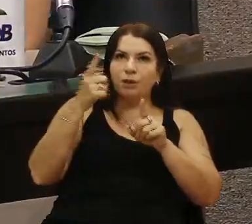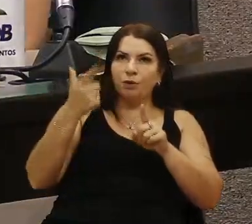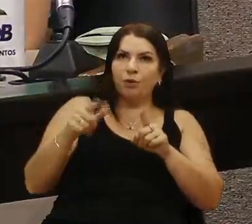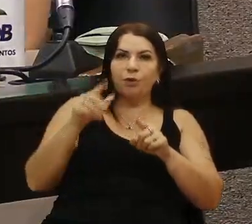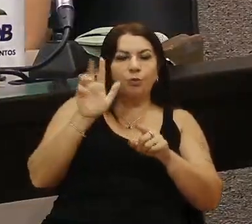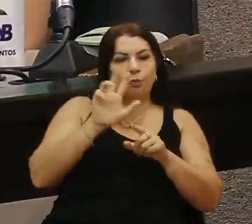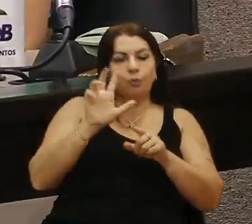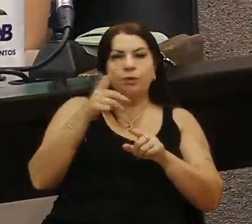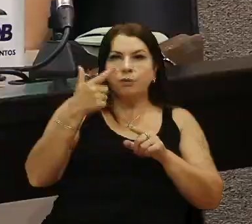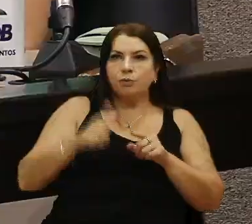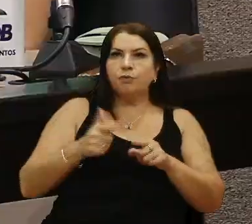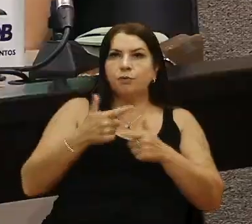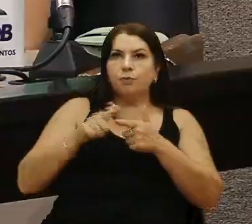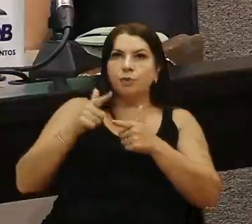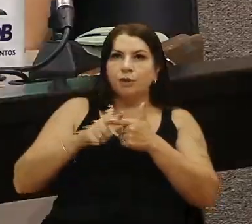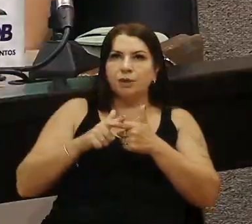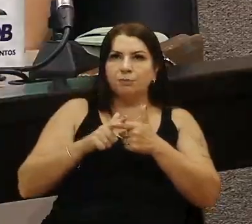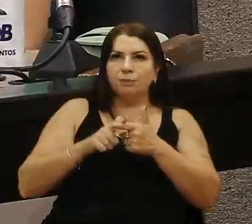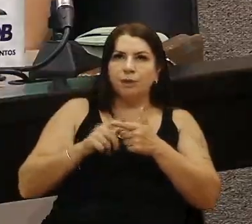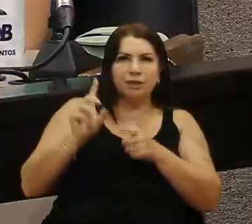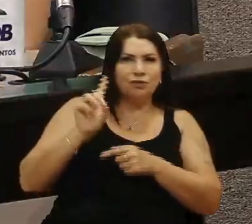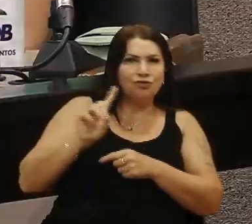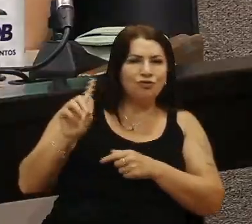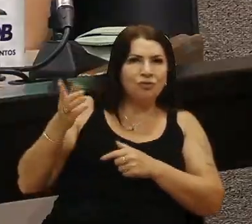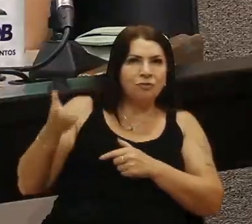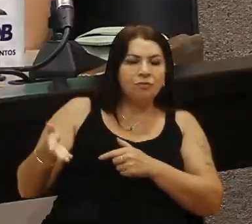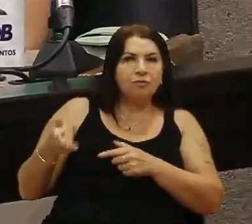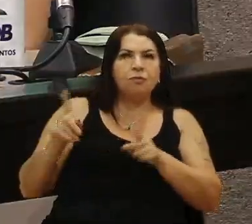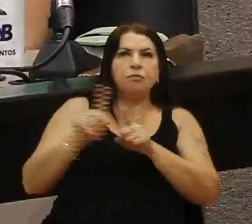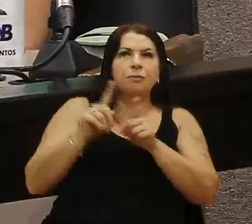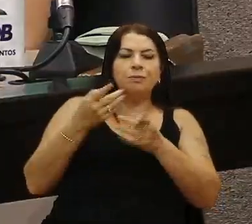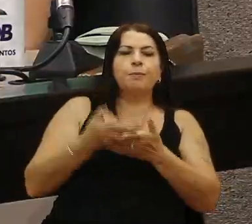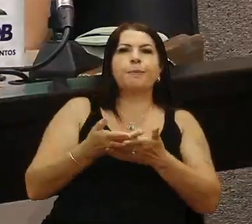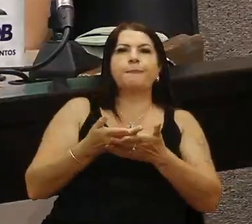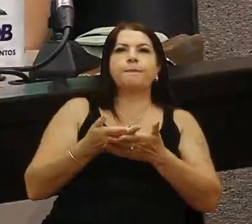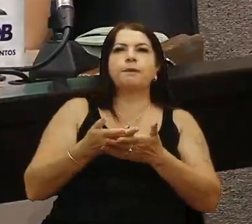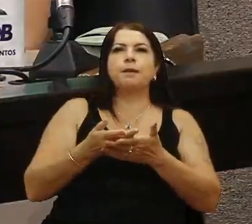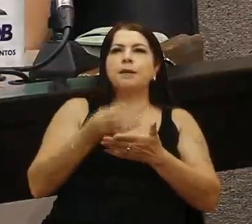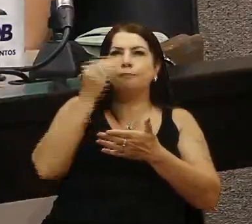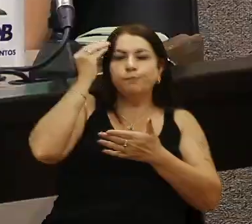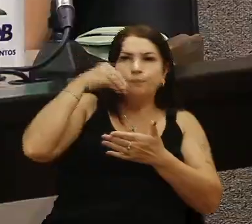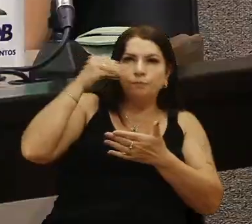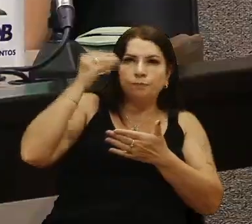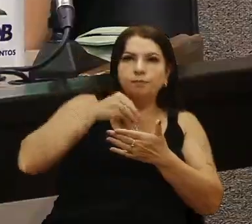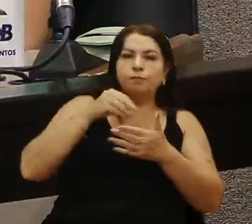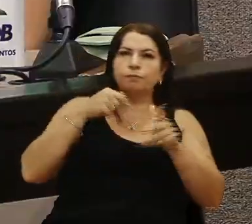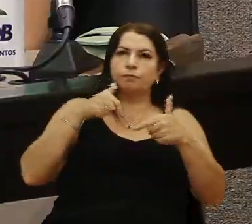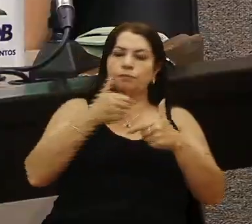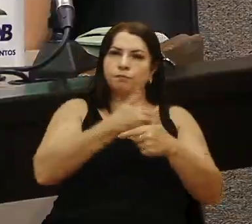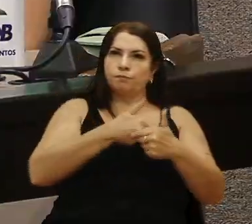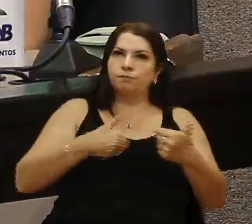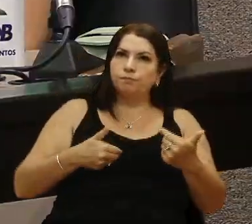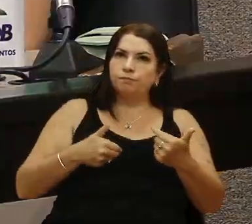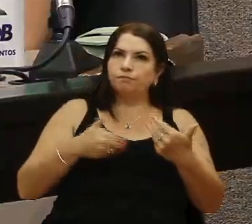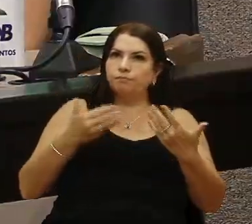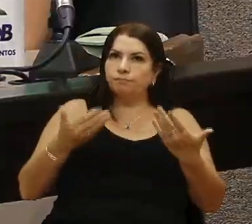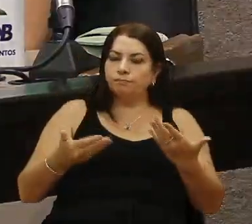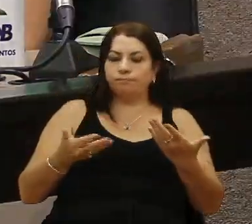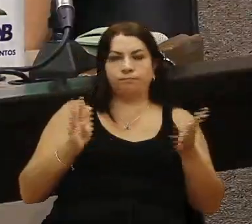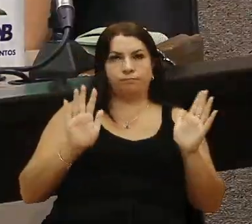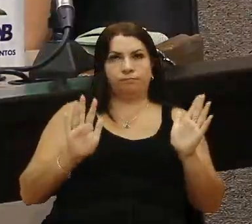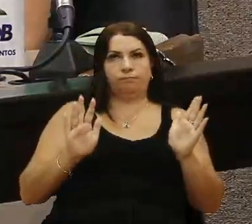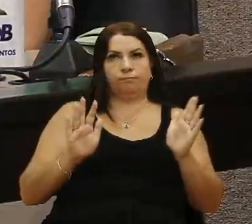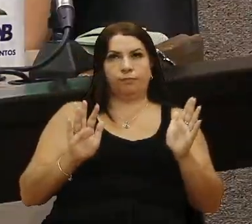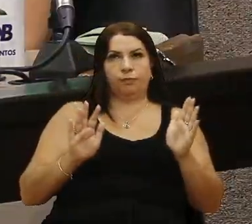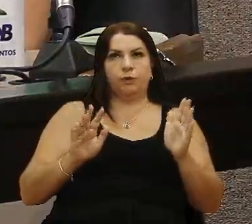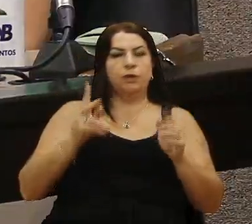novo. E o problema é da direita que quer enfraquecer o serviço público? Pera lá,